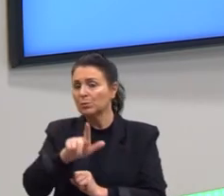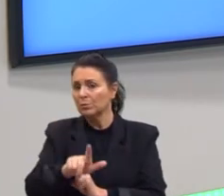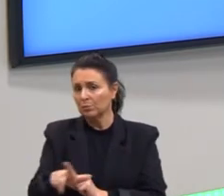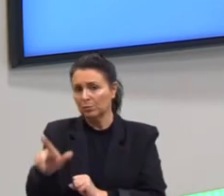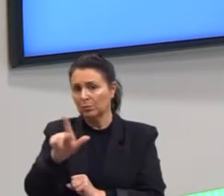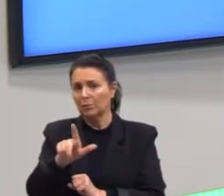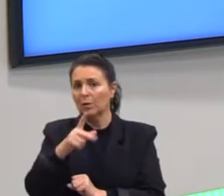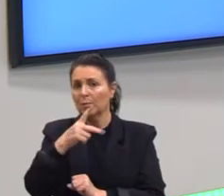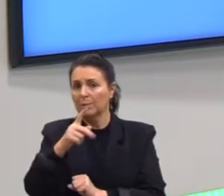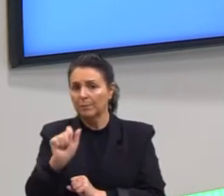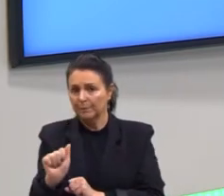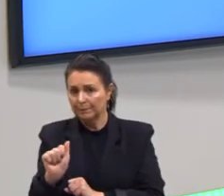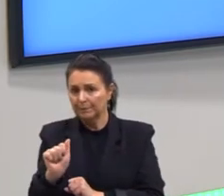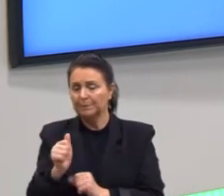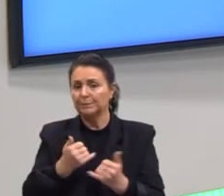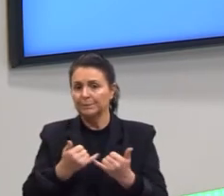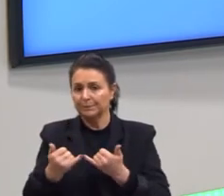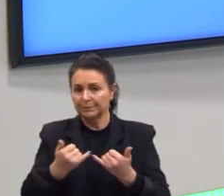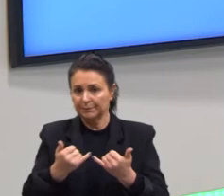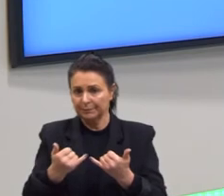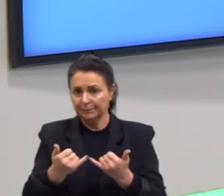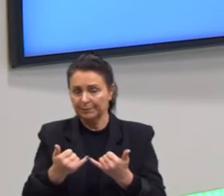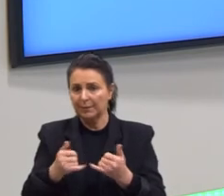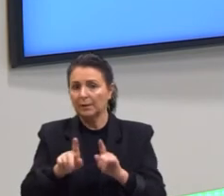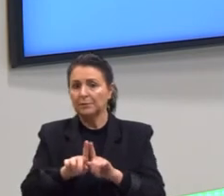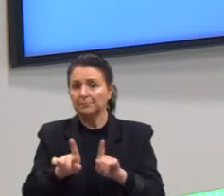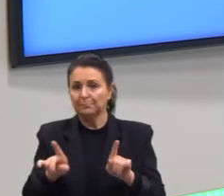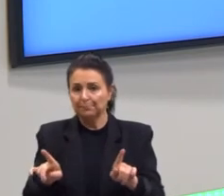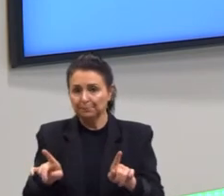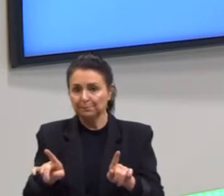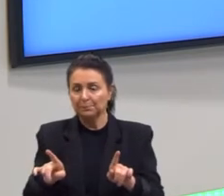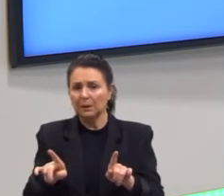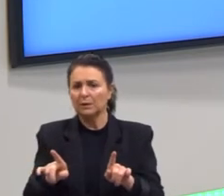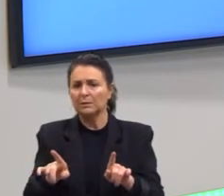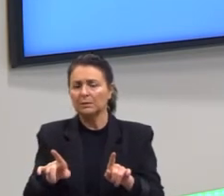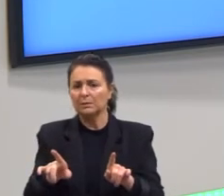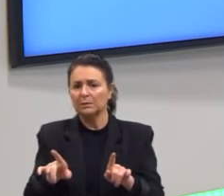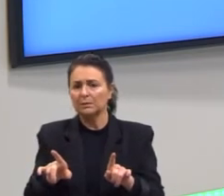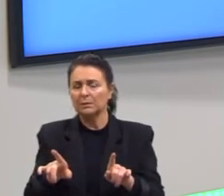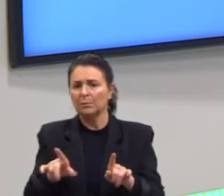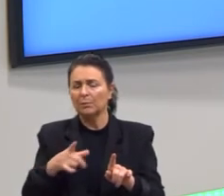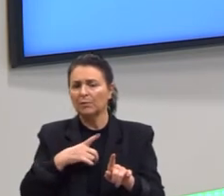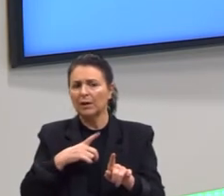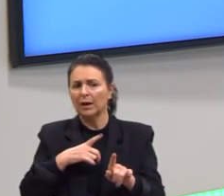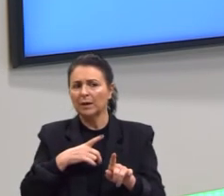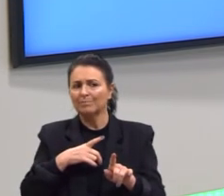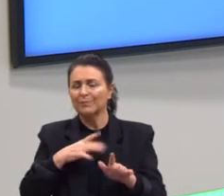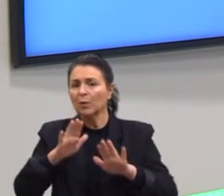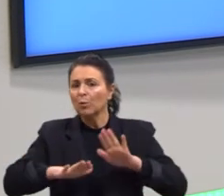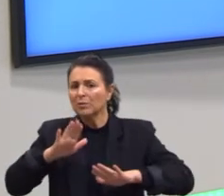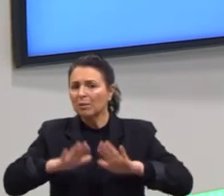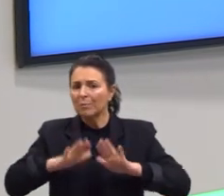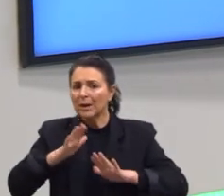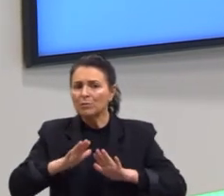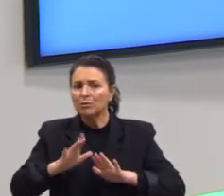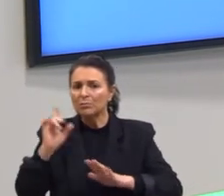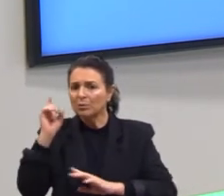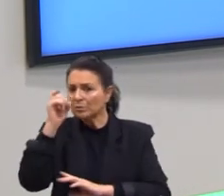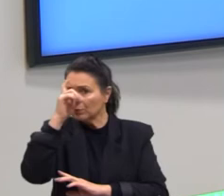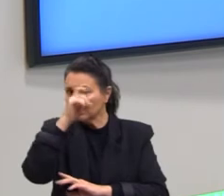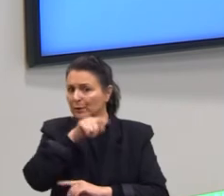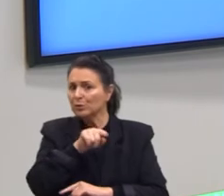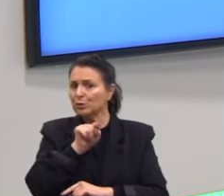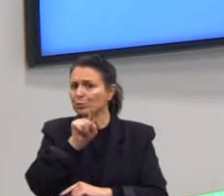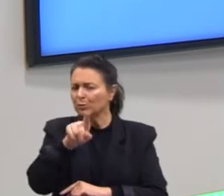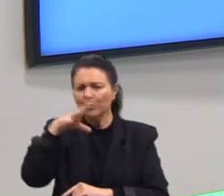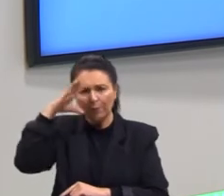a pa por exemplo Tá mas vai dar do nível de dificuldade ou da facilidade que você